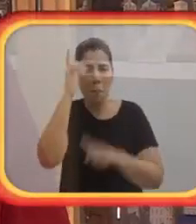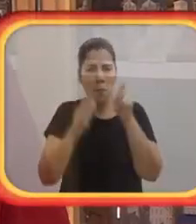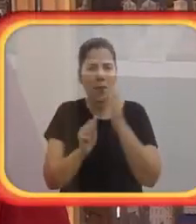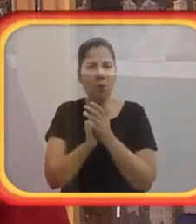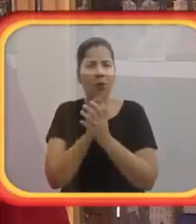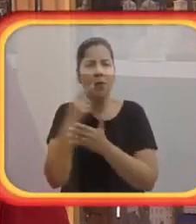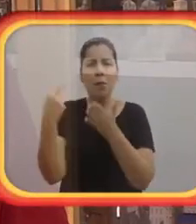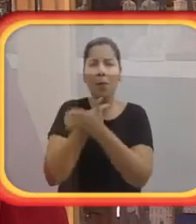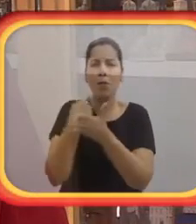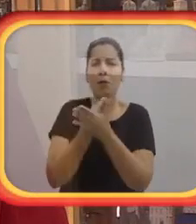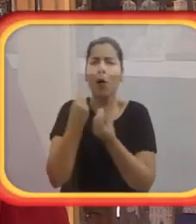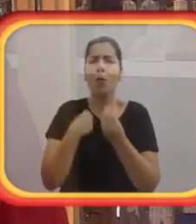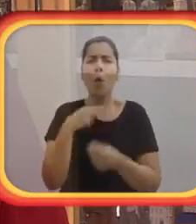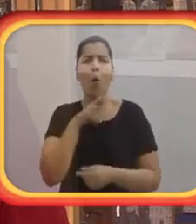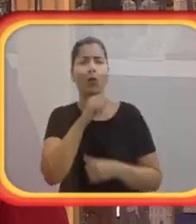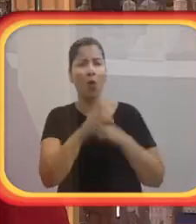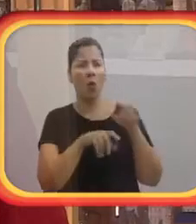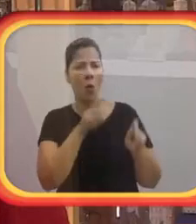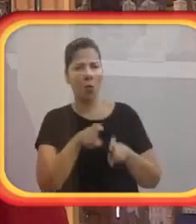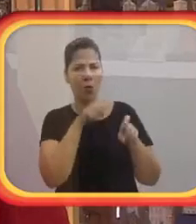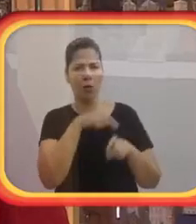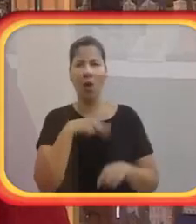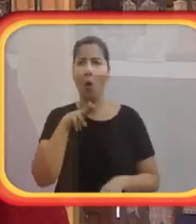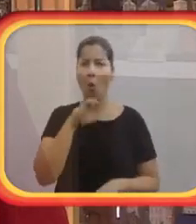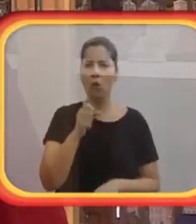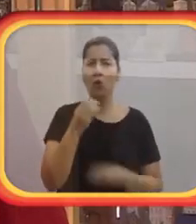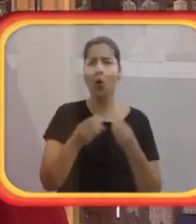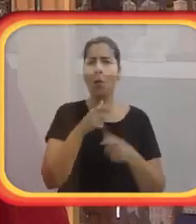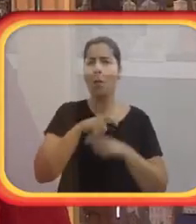pessoas muitas vezes perguntam é como que eu uso o computador.